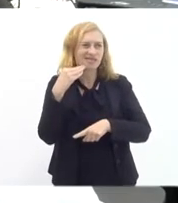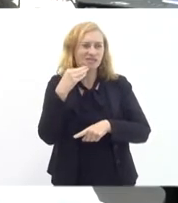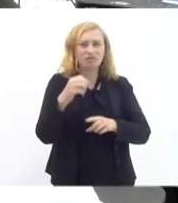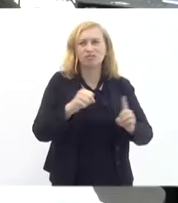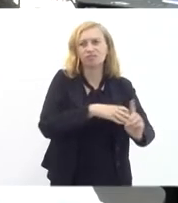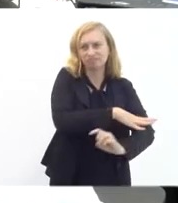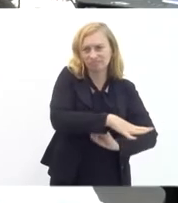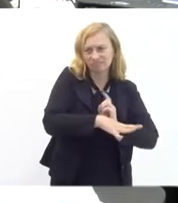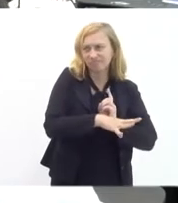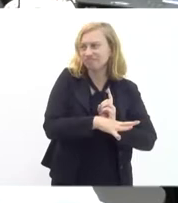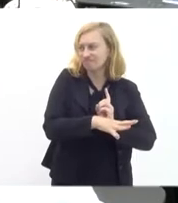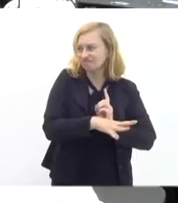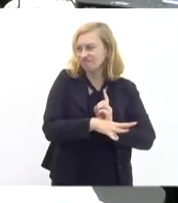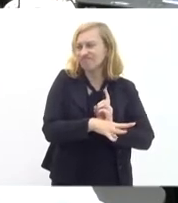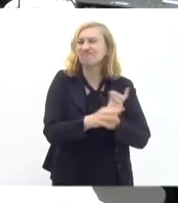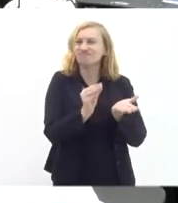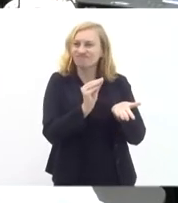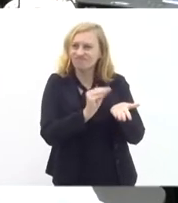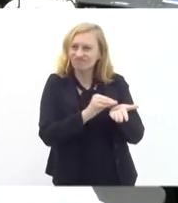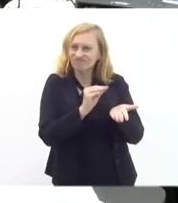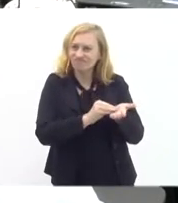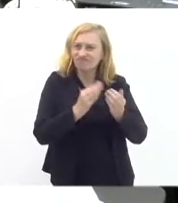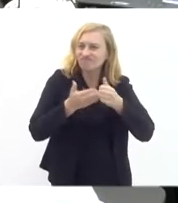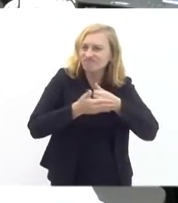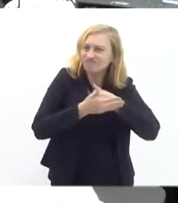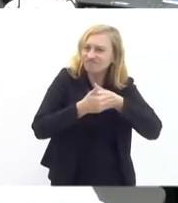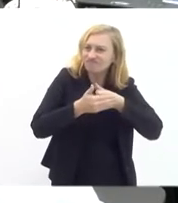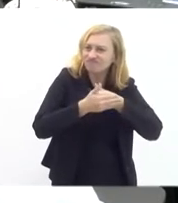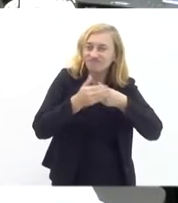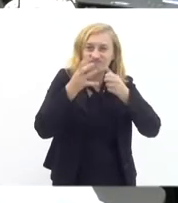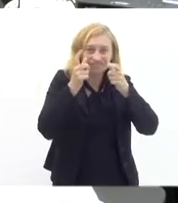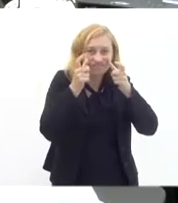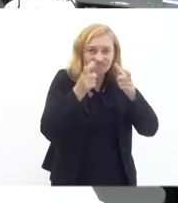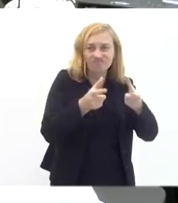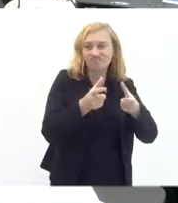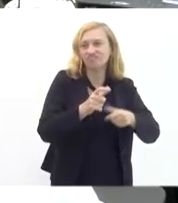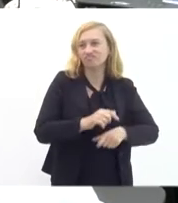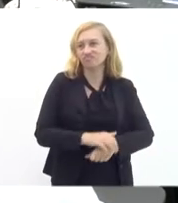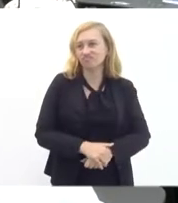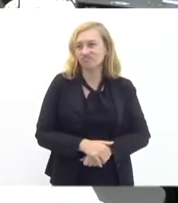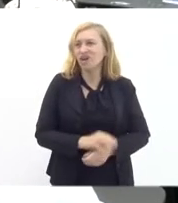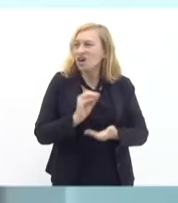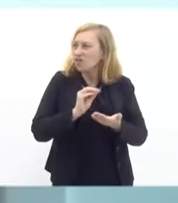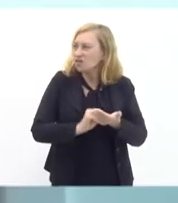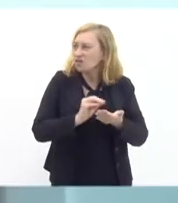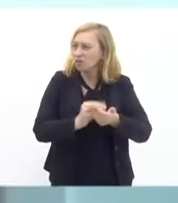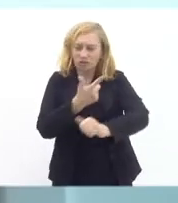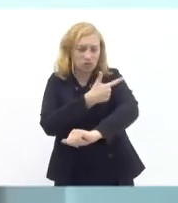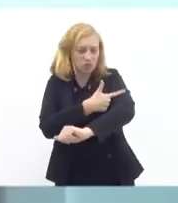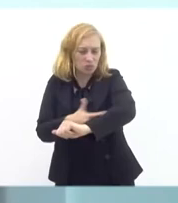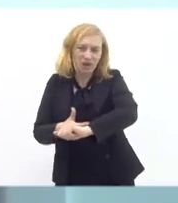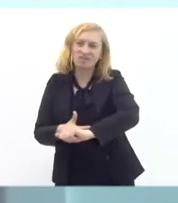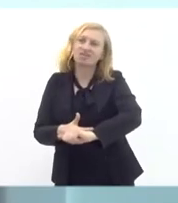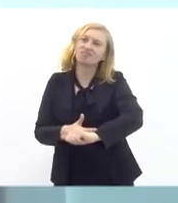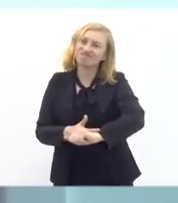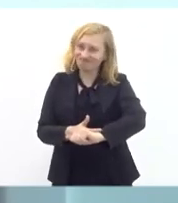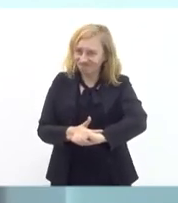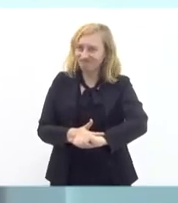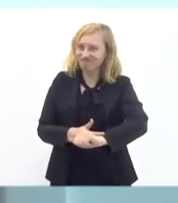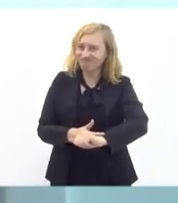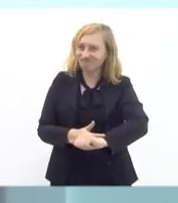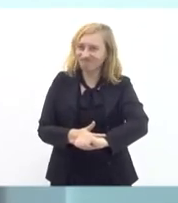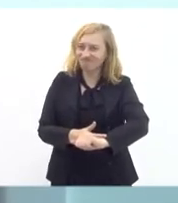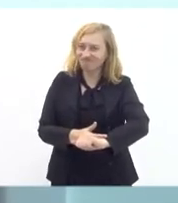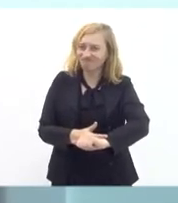sociedade. A falta de carinho, a falta de atenção, a falta de educação, né, vamos dizer assim,